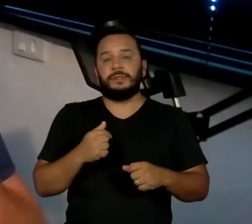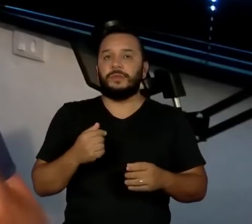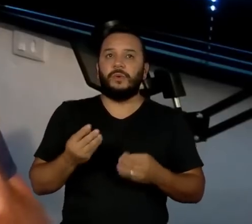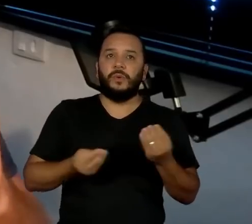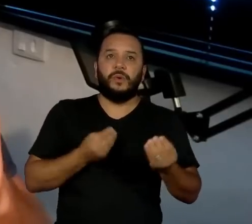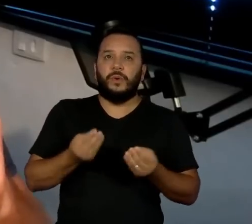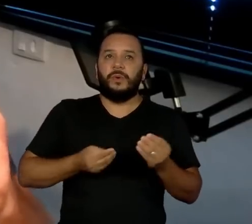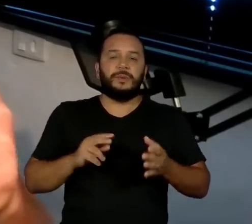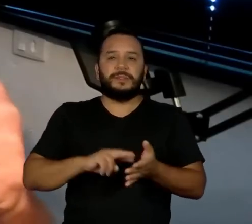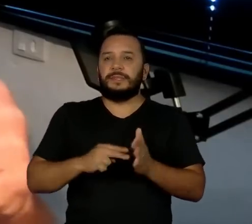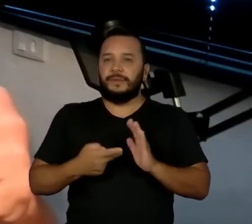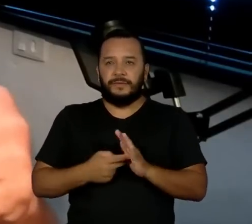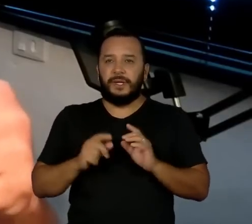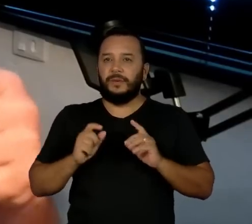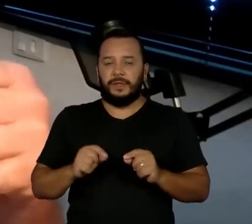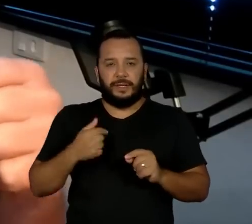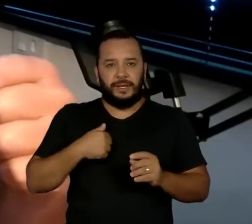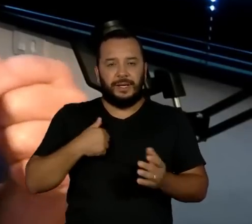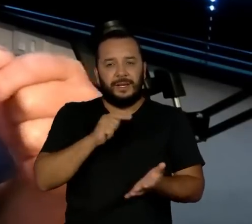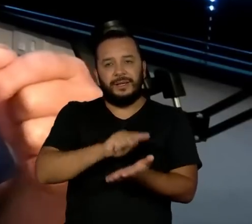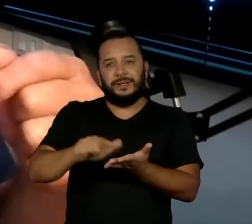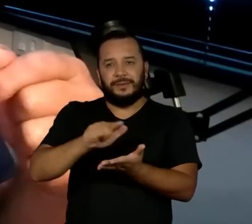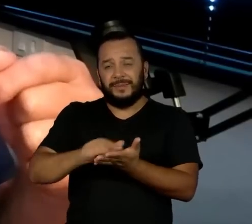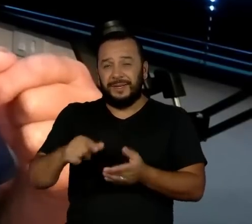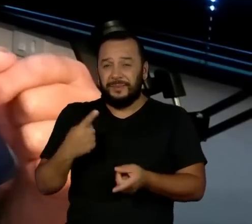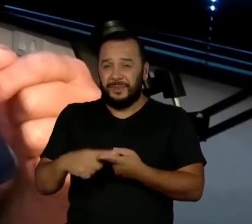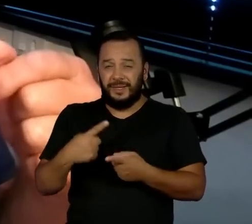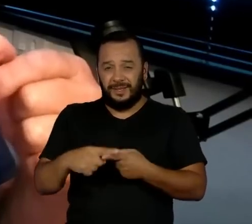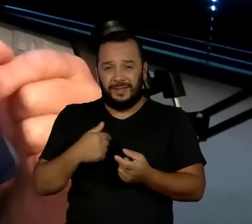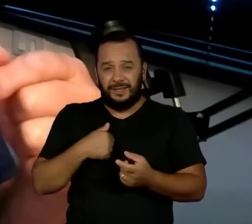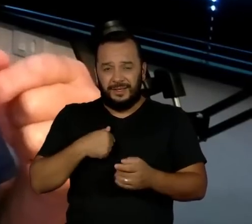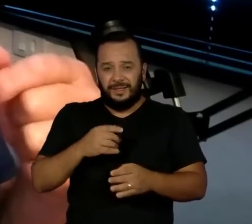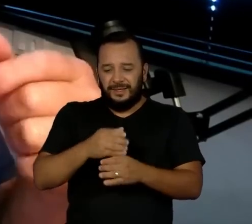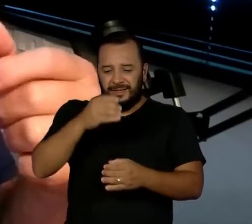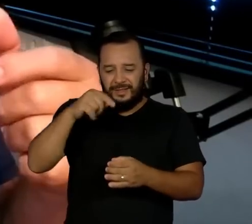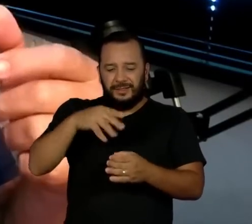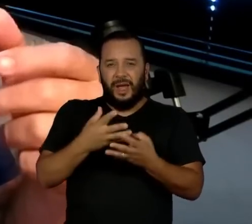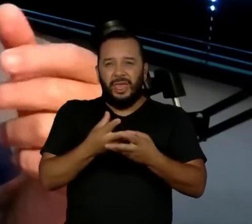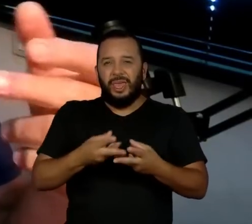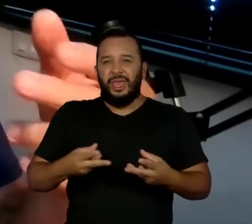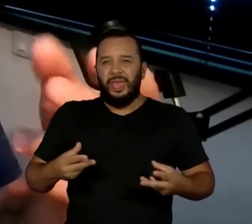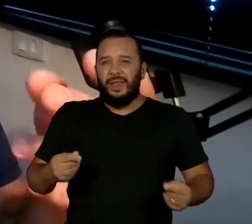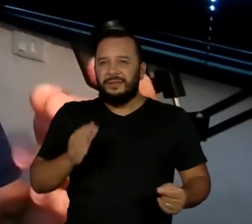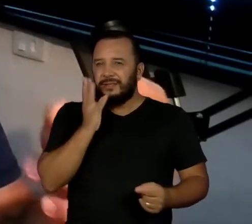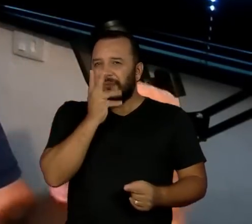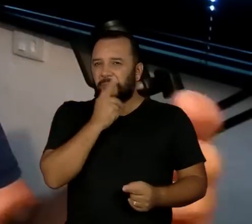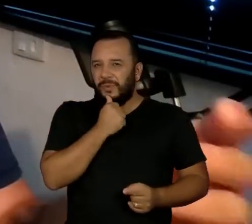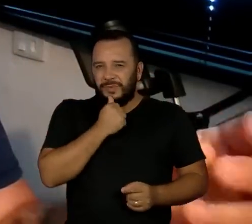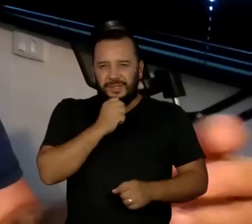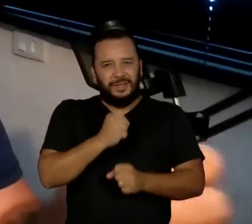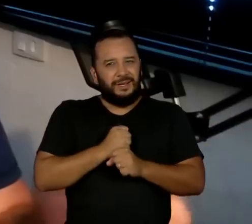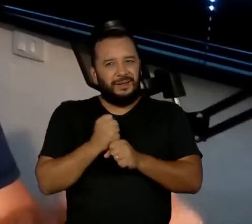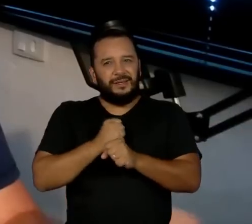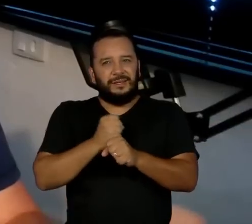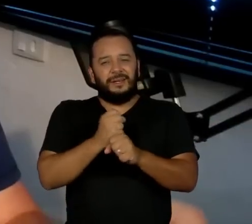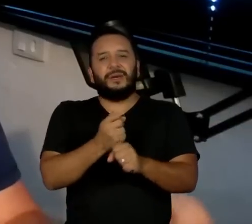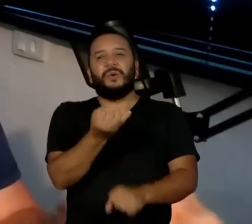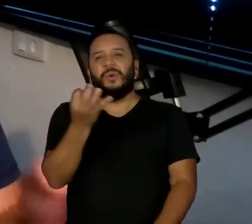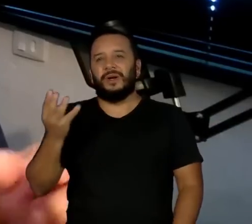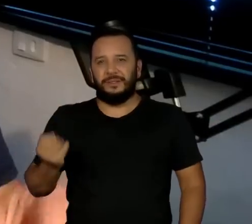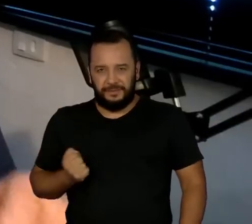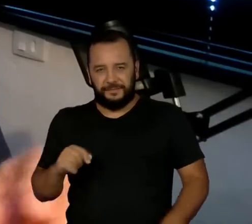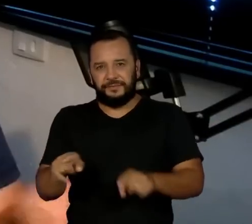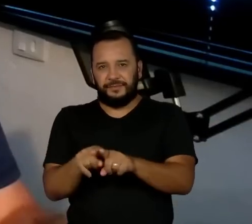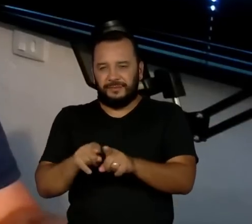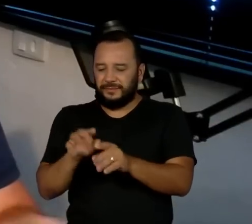resignificam em termos de impacto ambiental, quanto tempo uma garrafa PET leva para se decompor, o que um pedaço de